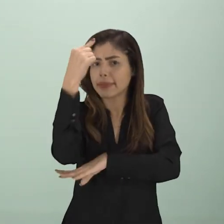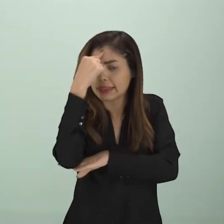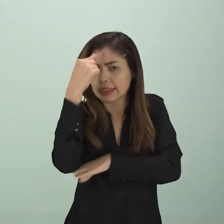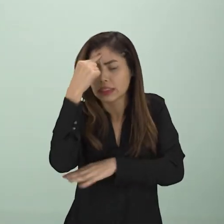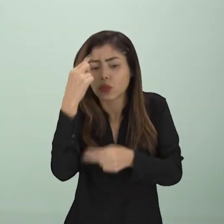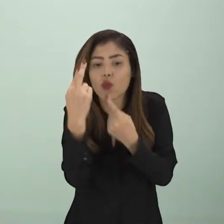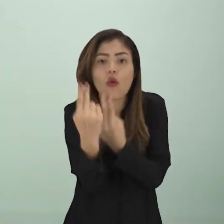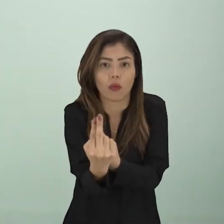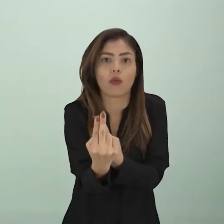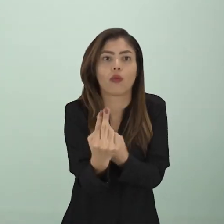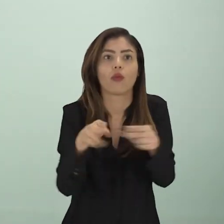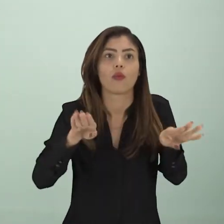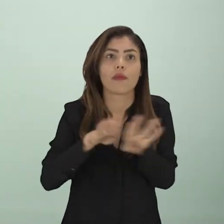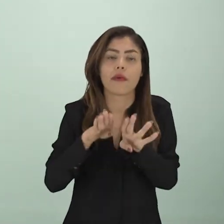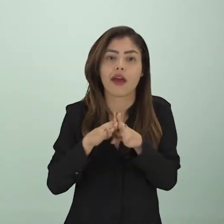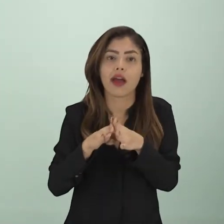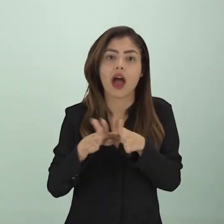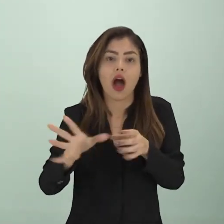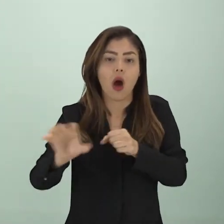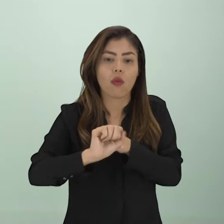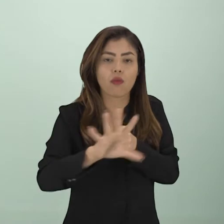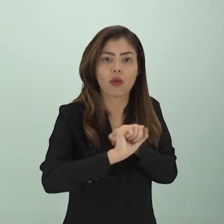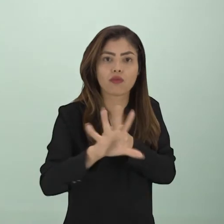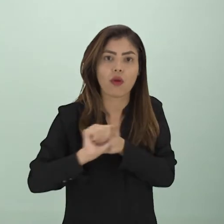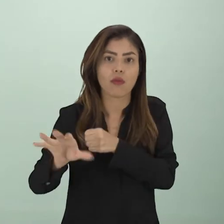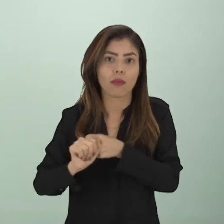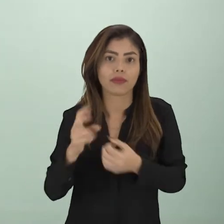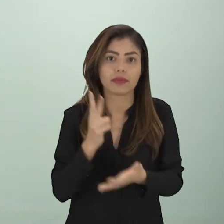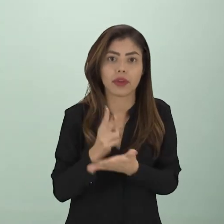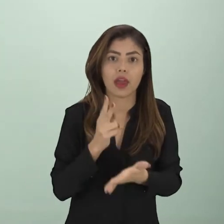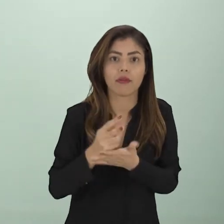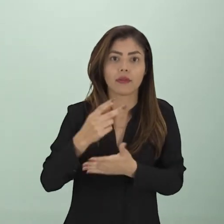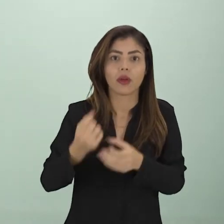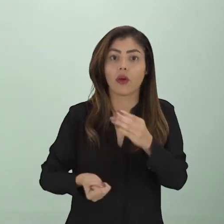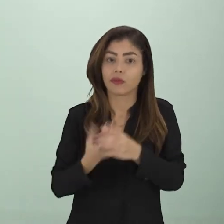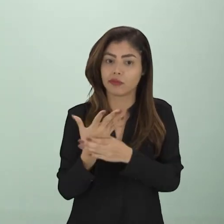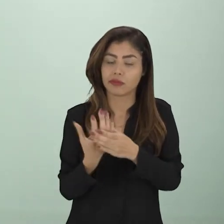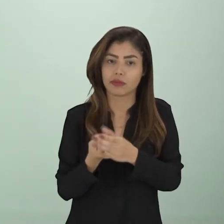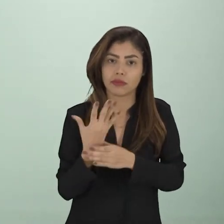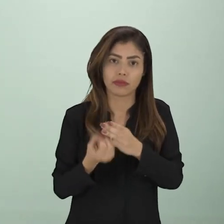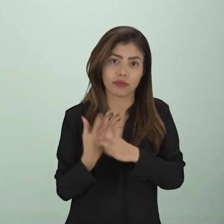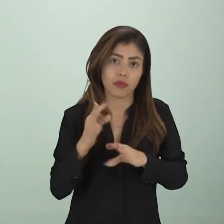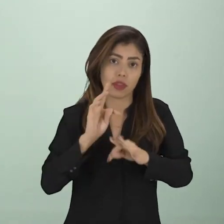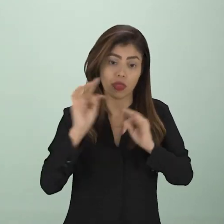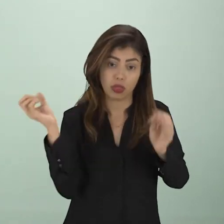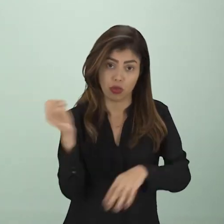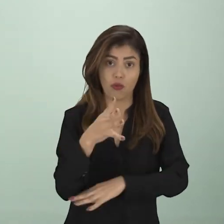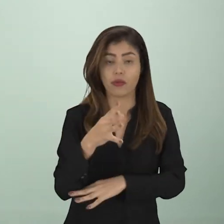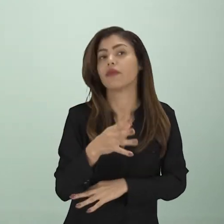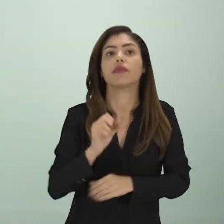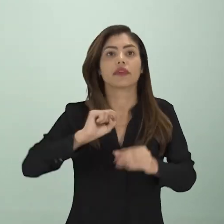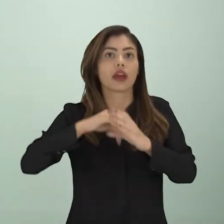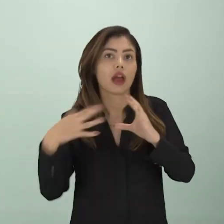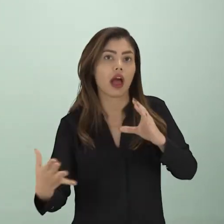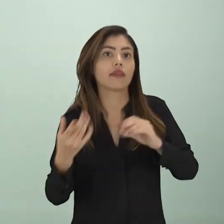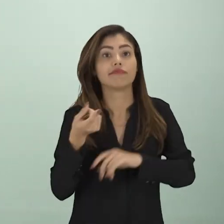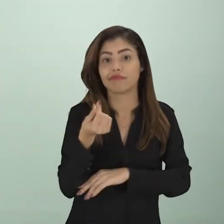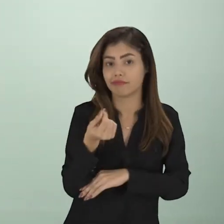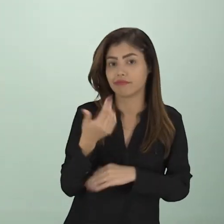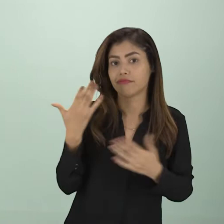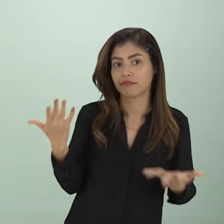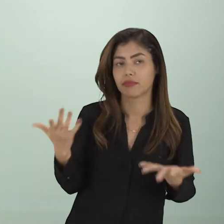pense igual e consuma desenfreadamente os produtos. Então, nós temos como característica o quê? O lucro.